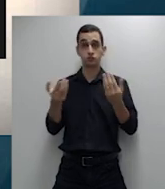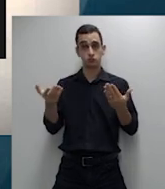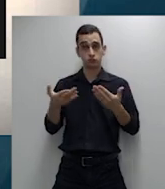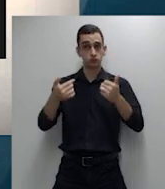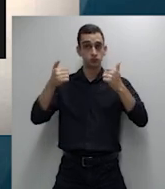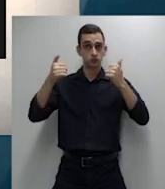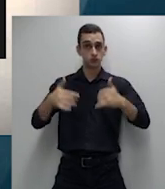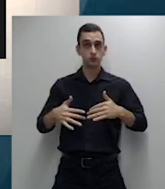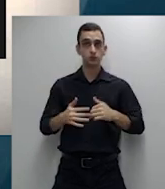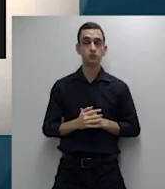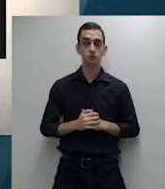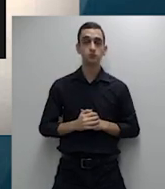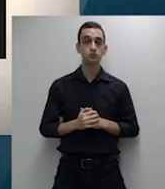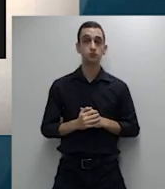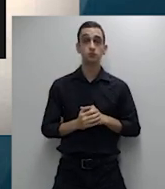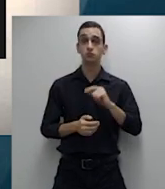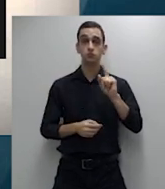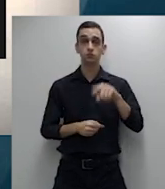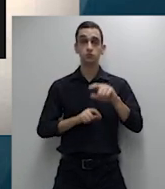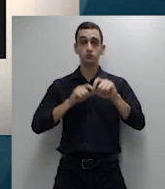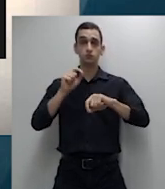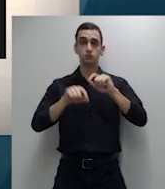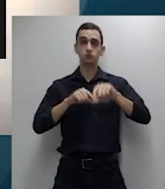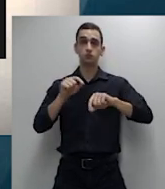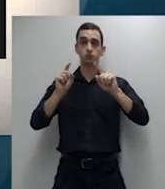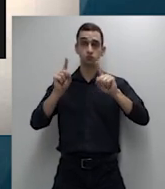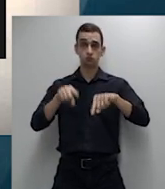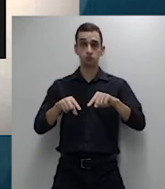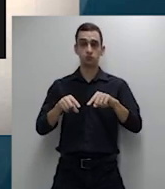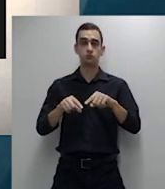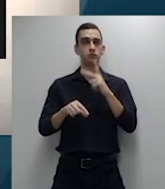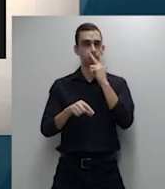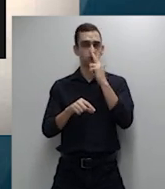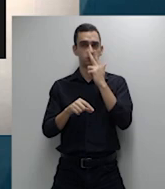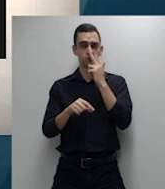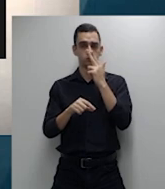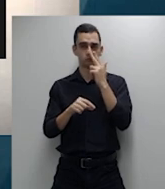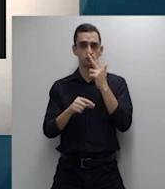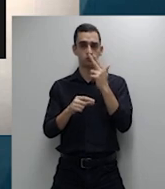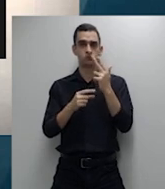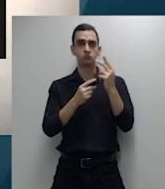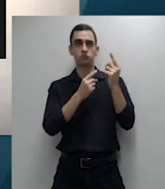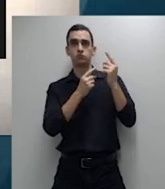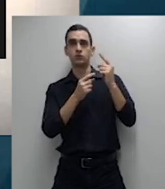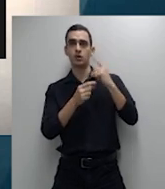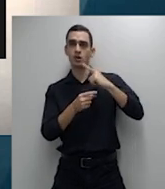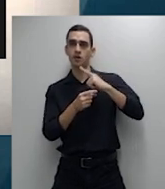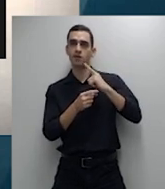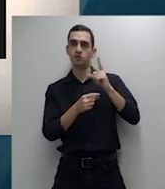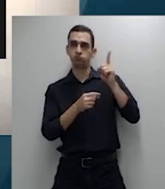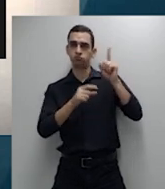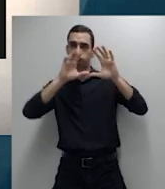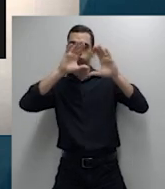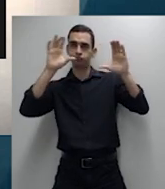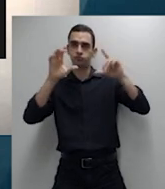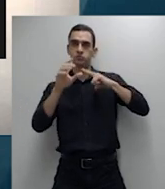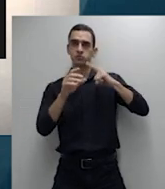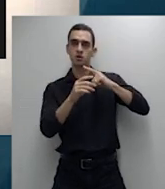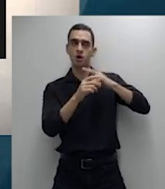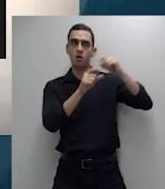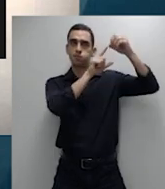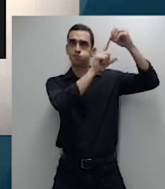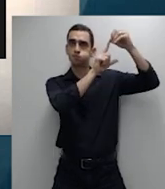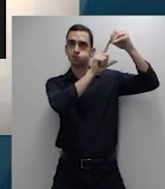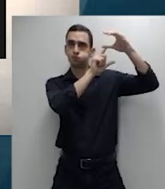seria uma espécie de via aberta pela existência de um satélite e se a recorrida